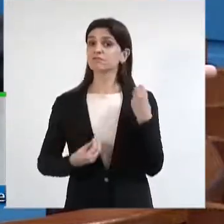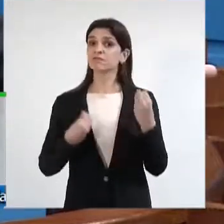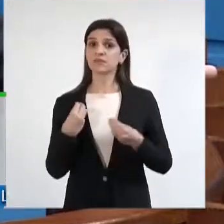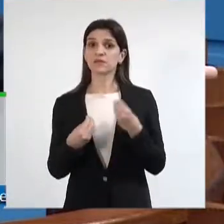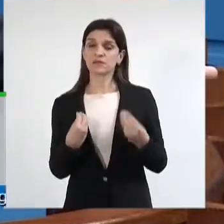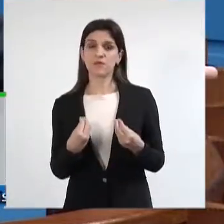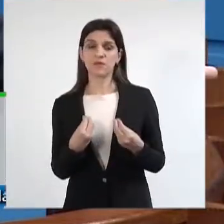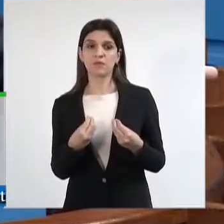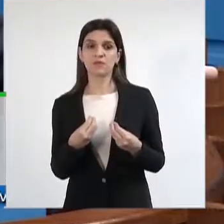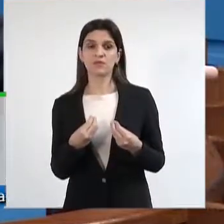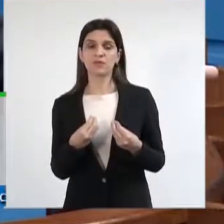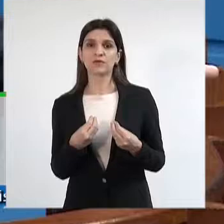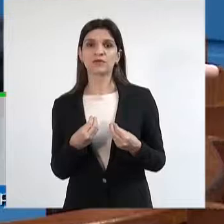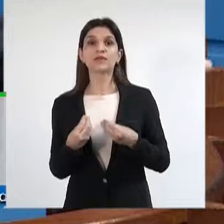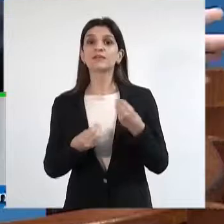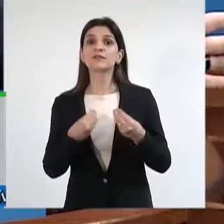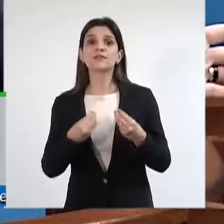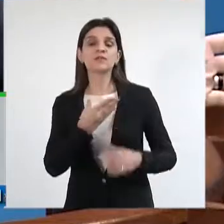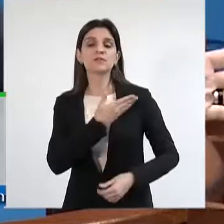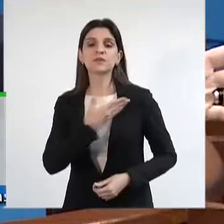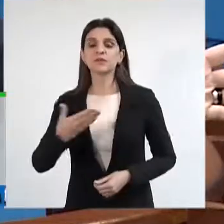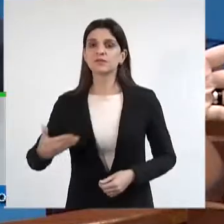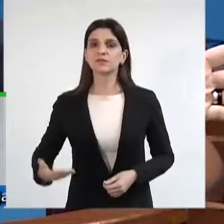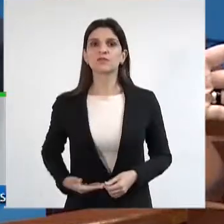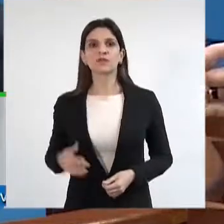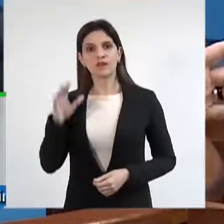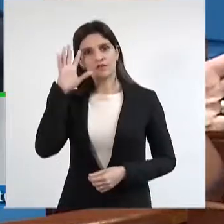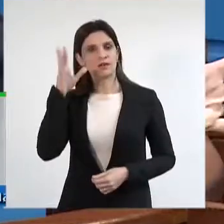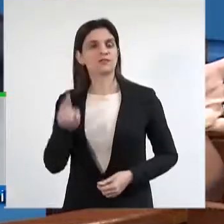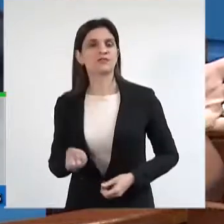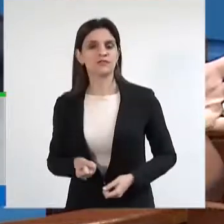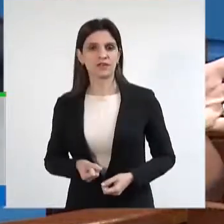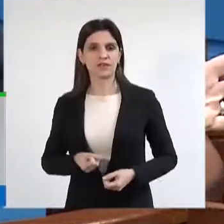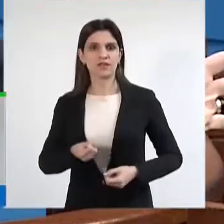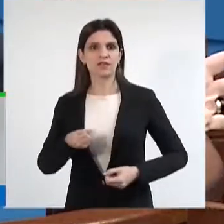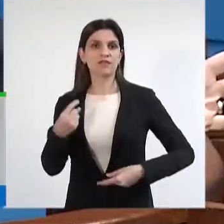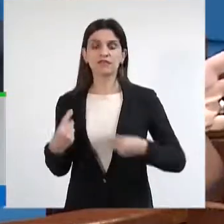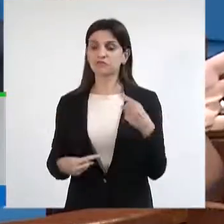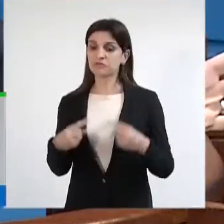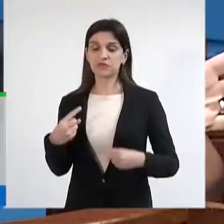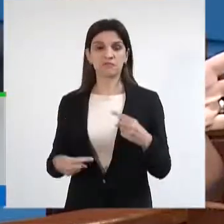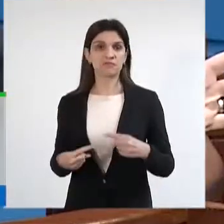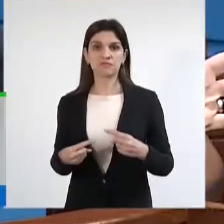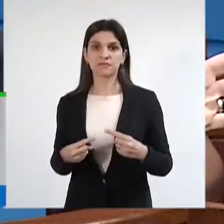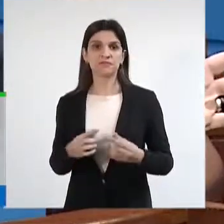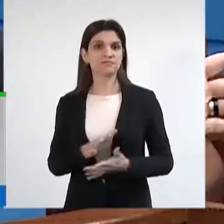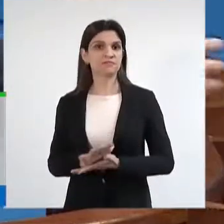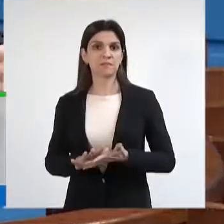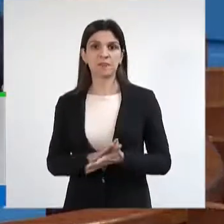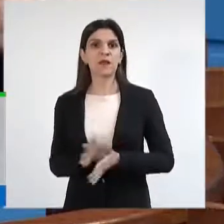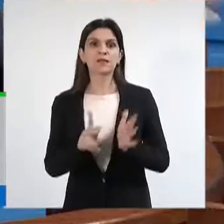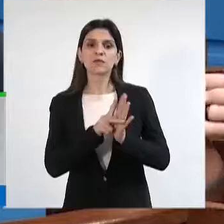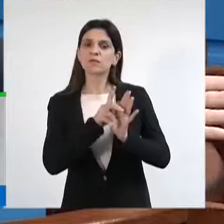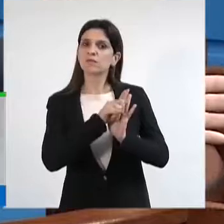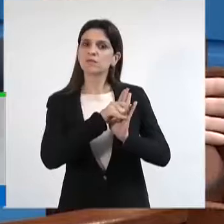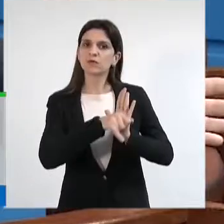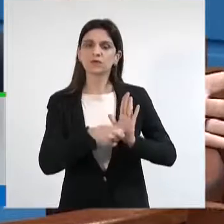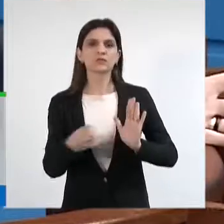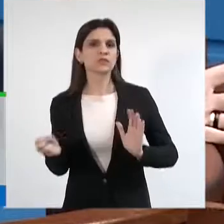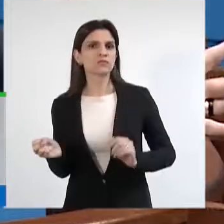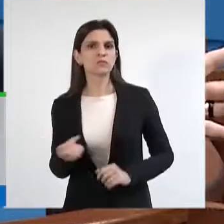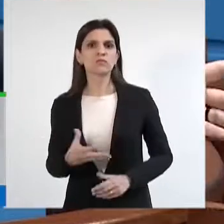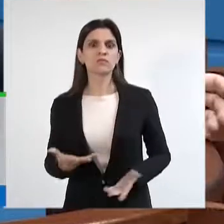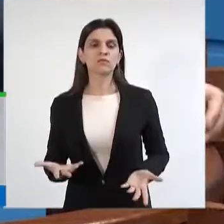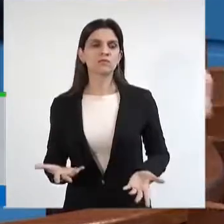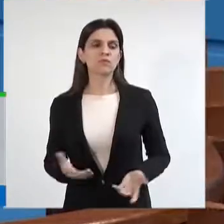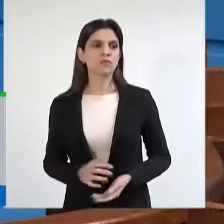decisão do governo? Não tem um debate sobre isso, não tem uma proposta, um projeto. De repente, de uma hora para outra, nós